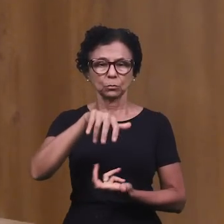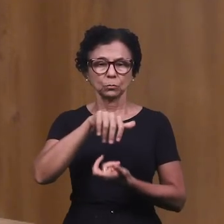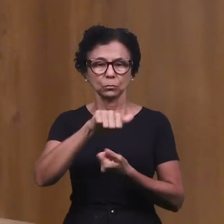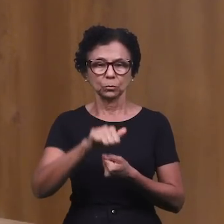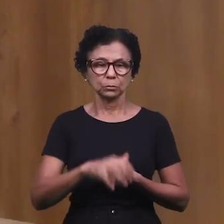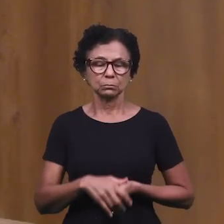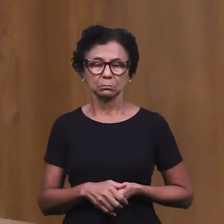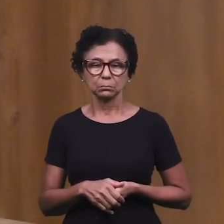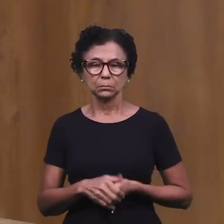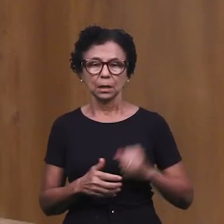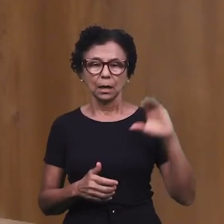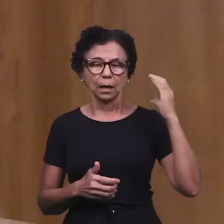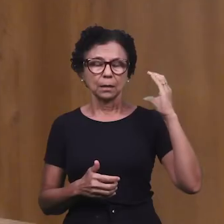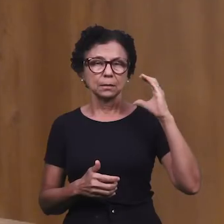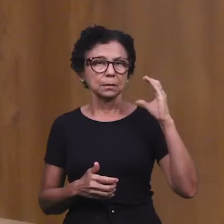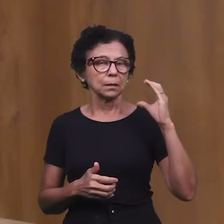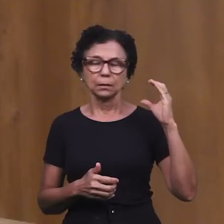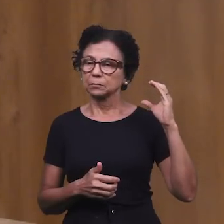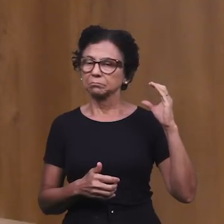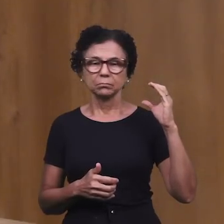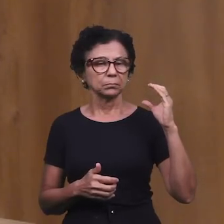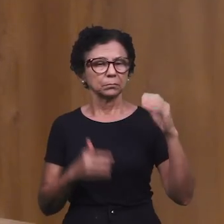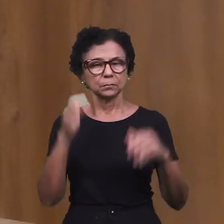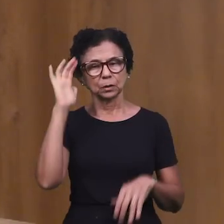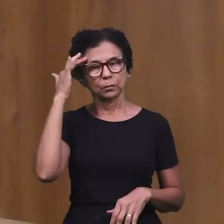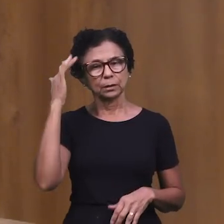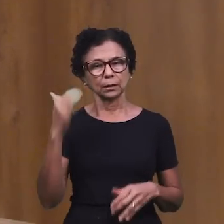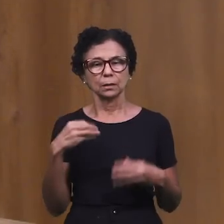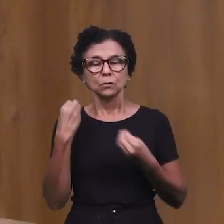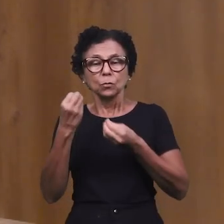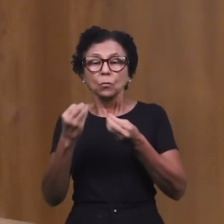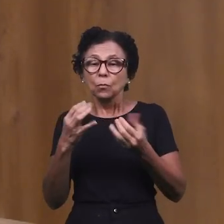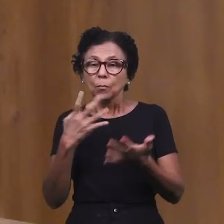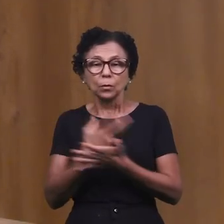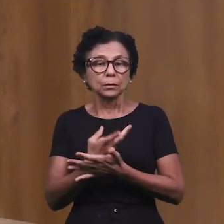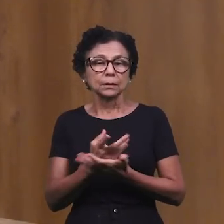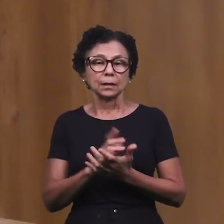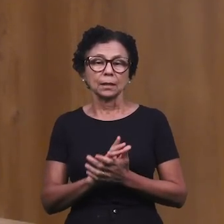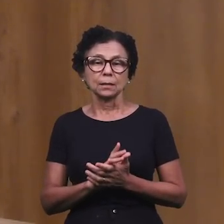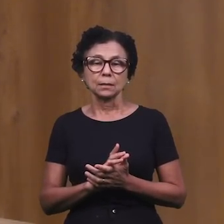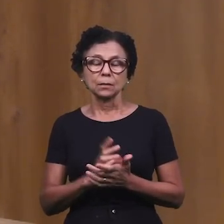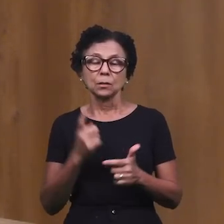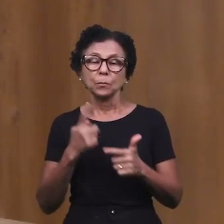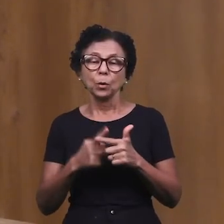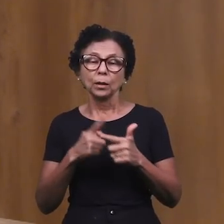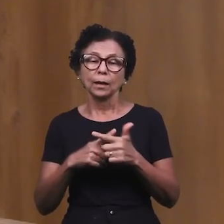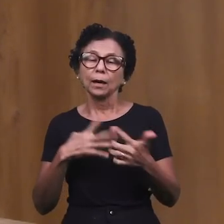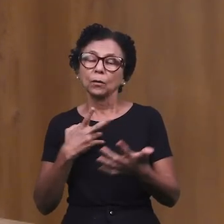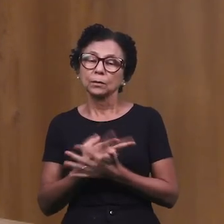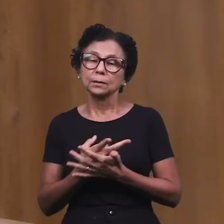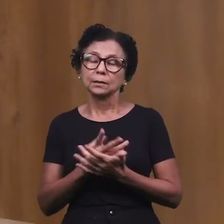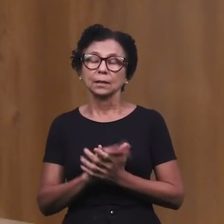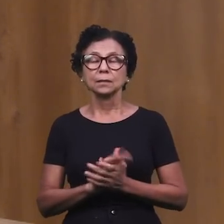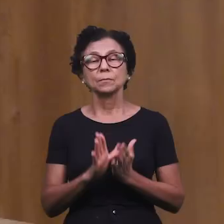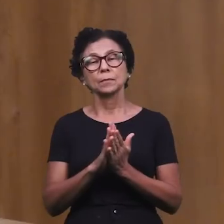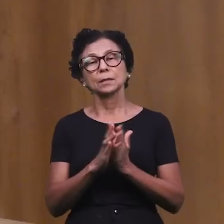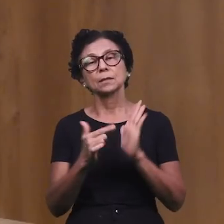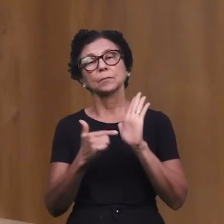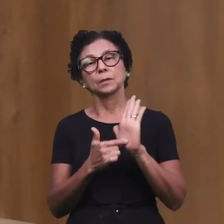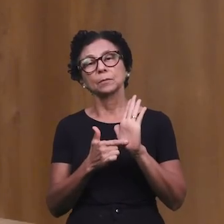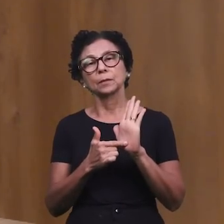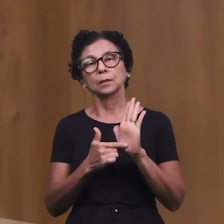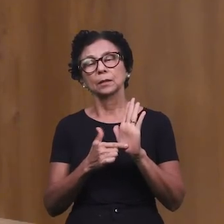consegue entender como acontece e por que acontece. A Bíblia nos fala que é o poder da palavra de Deus que